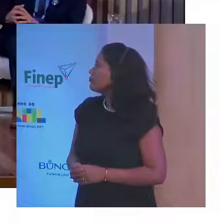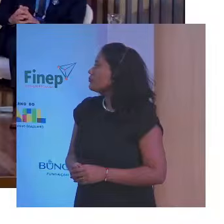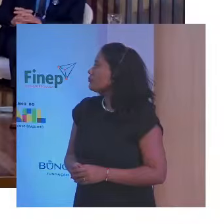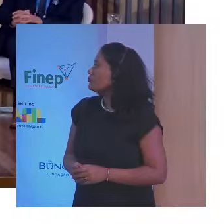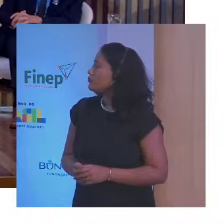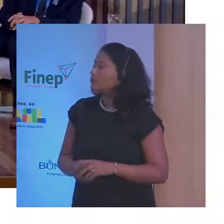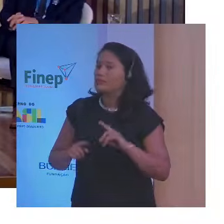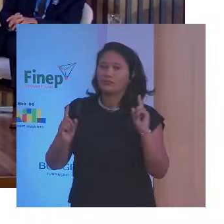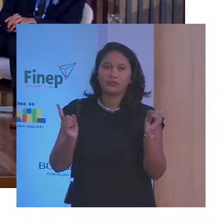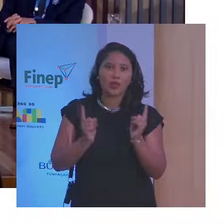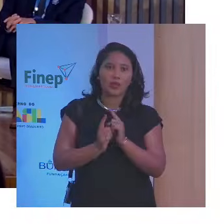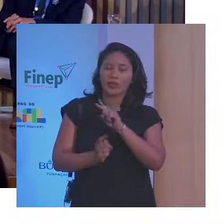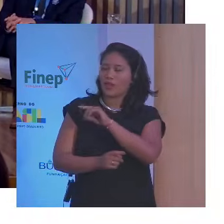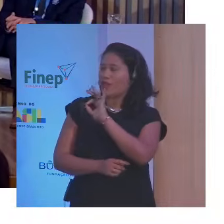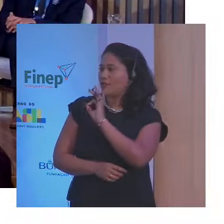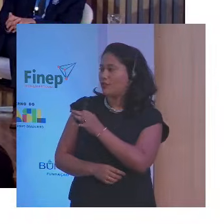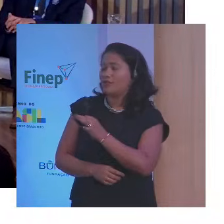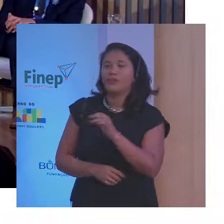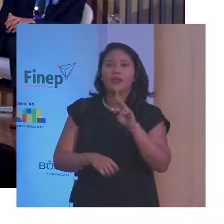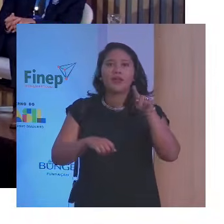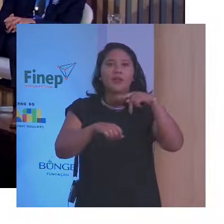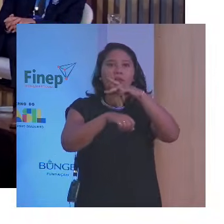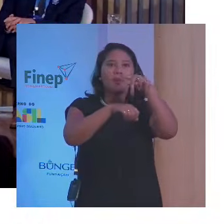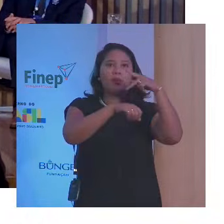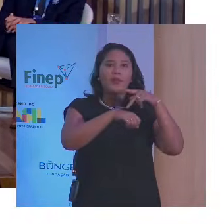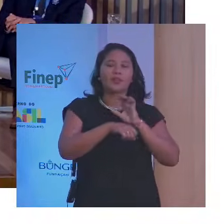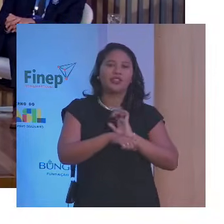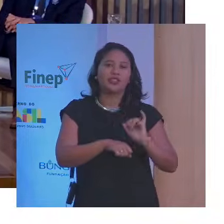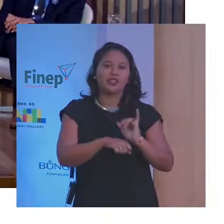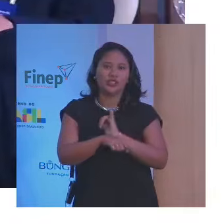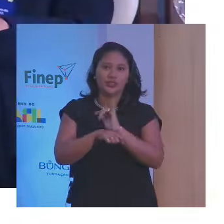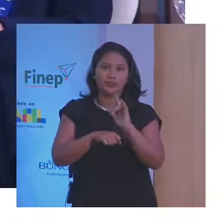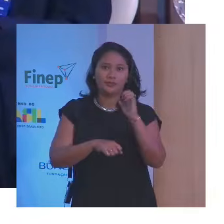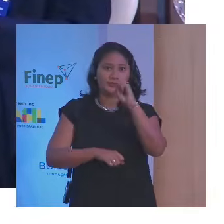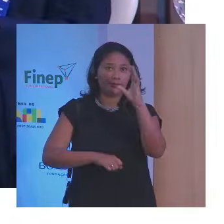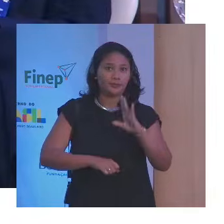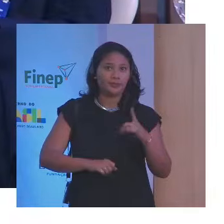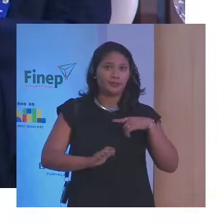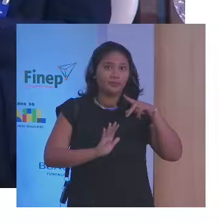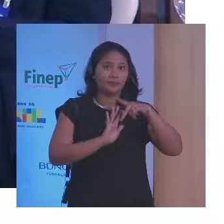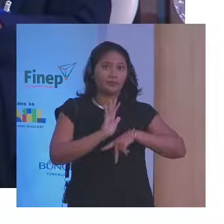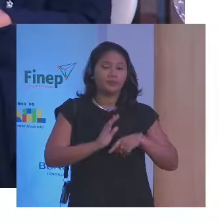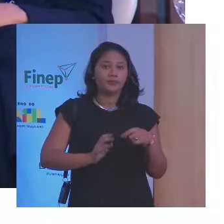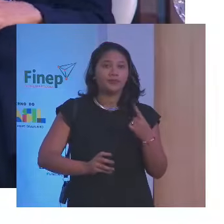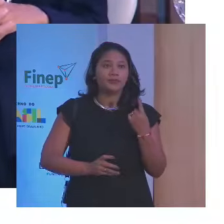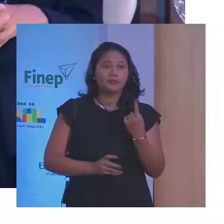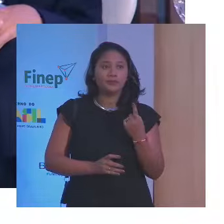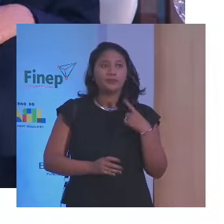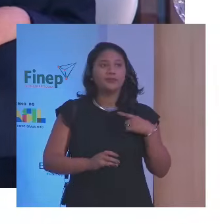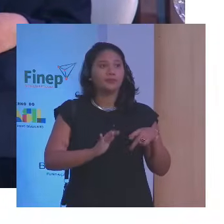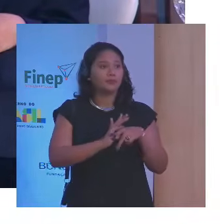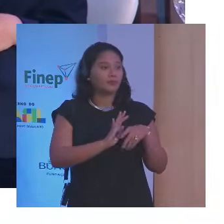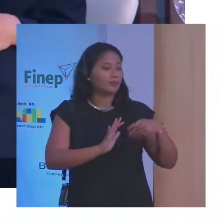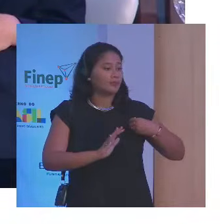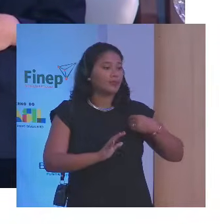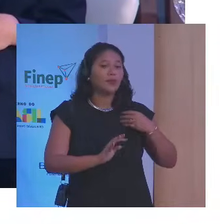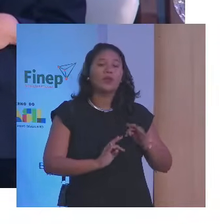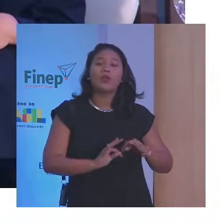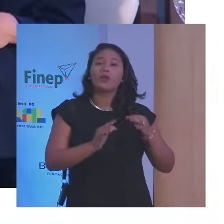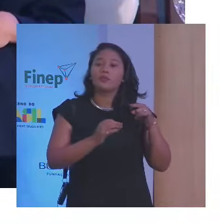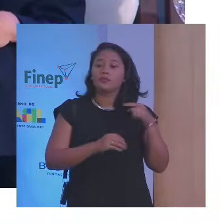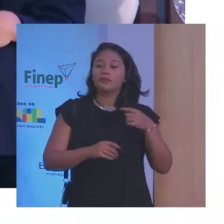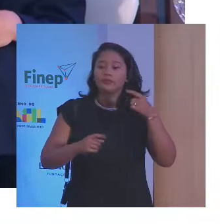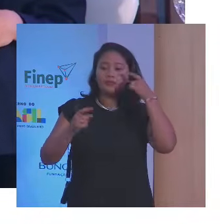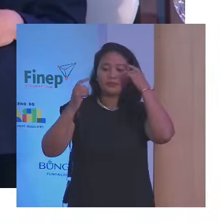vou ser bem breve, mas você tem toda a razão. Cada país está definindo a sua estratégia. O Brasil tem um programa e resolveu trazer diplomacia da inovação